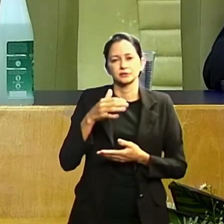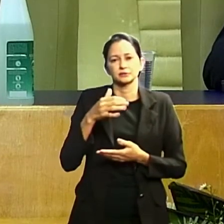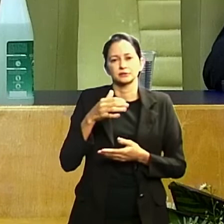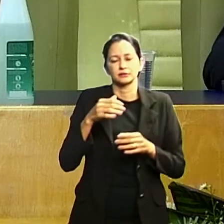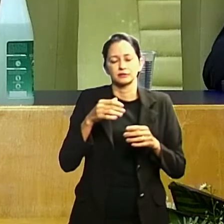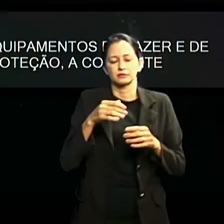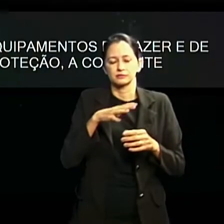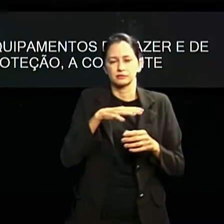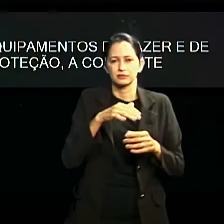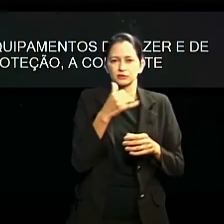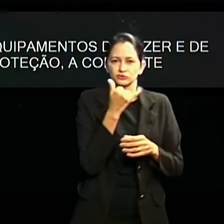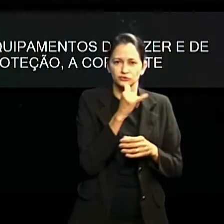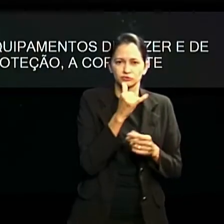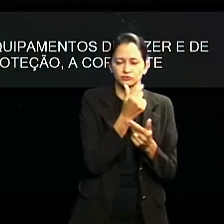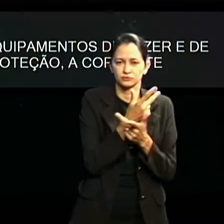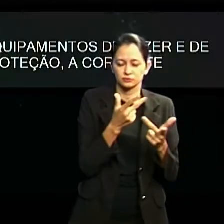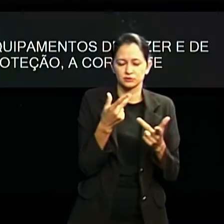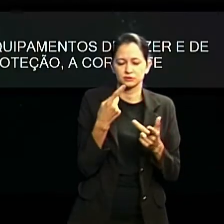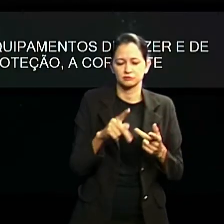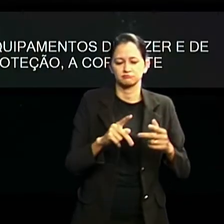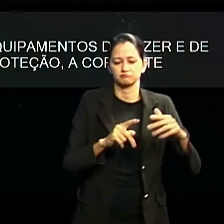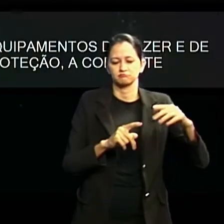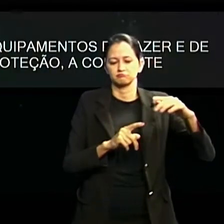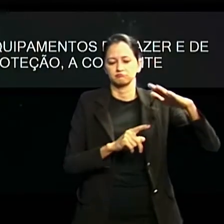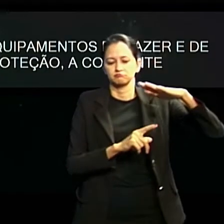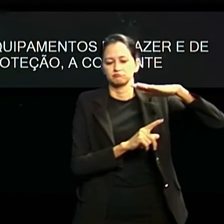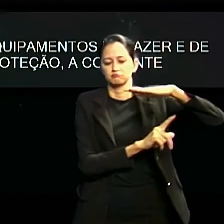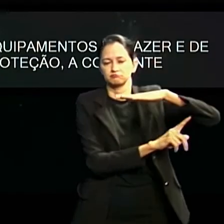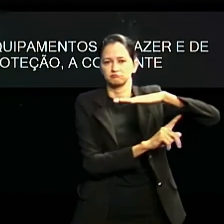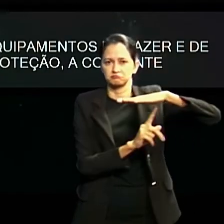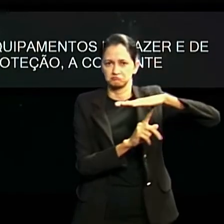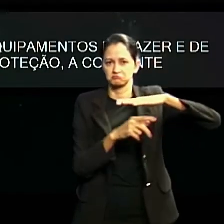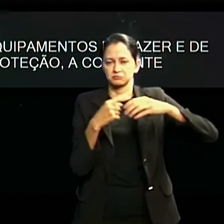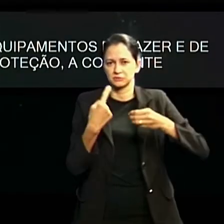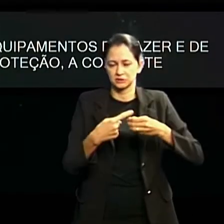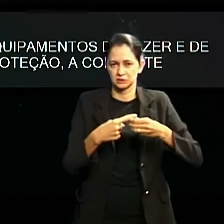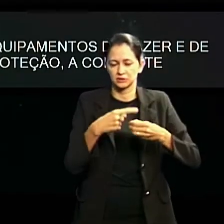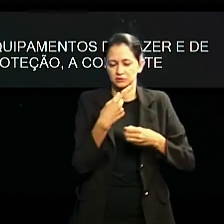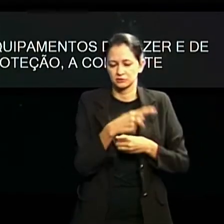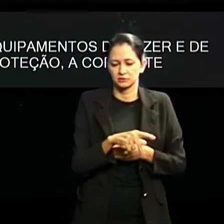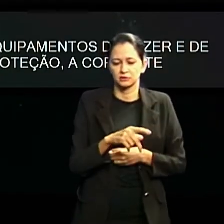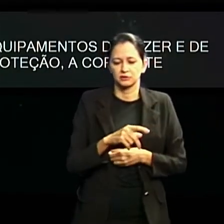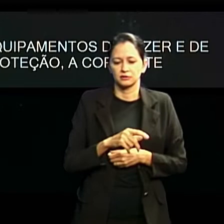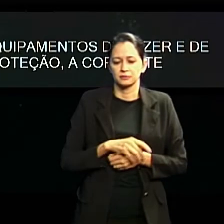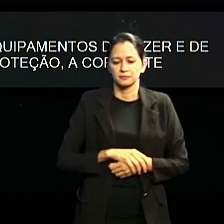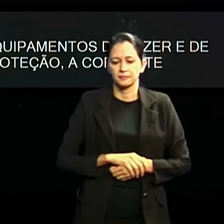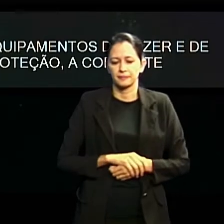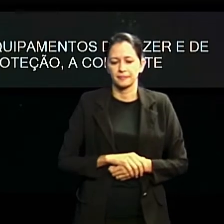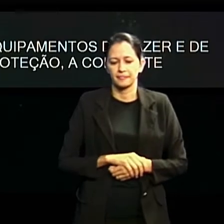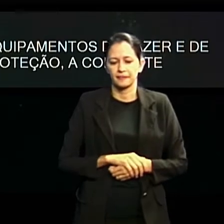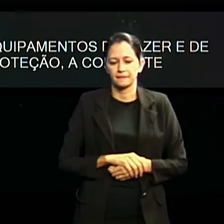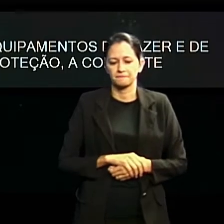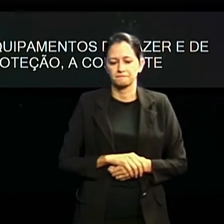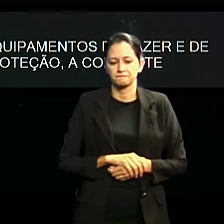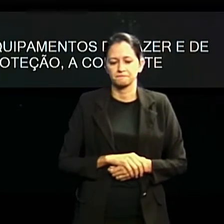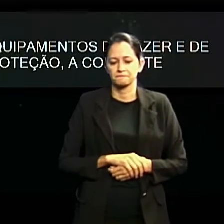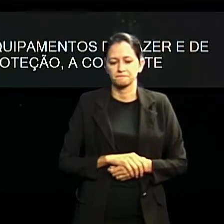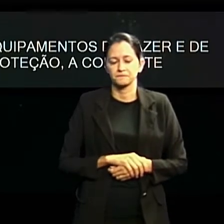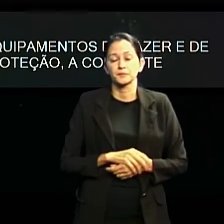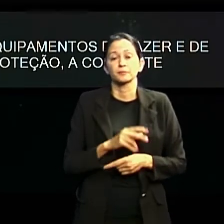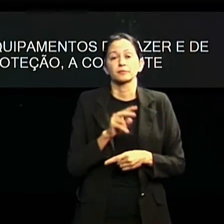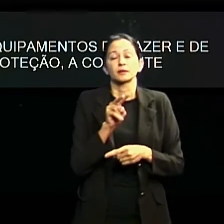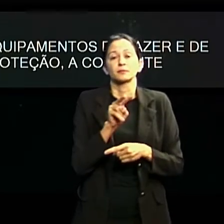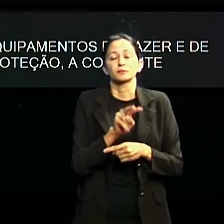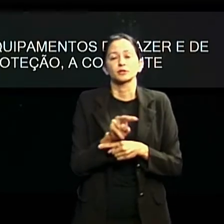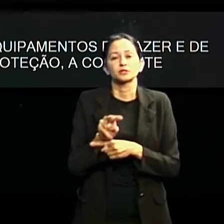de lazer e de iluminação situados em praças e parques públicos de dispositivo de proteção à corrente